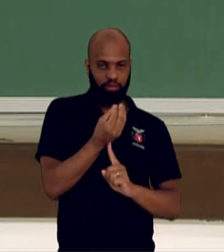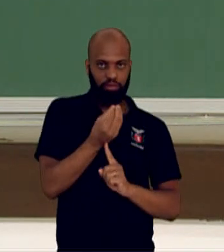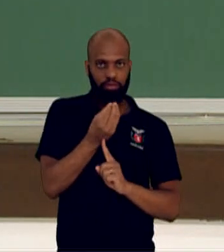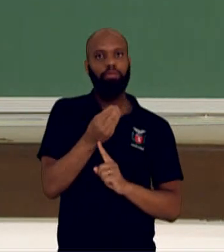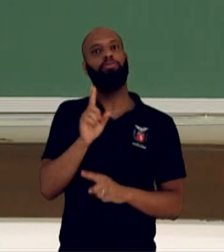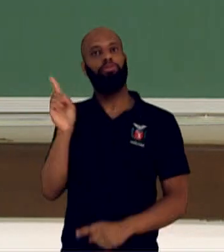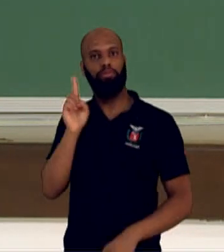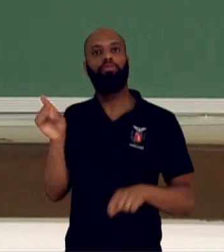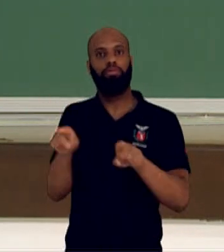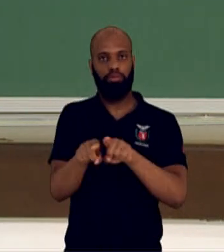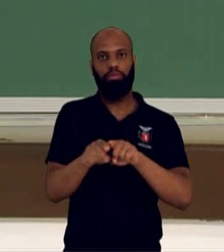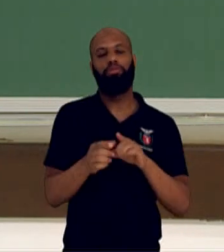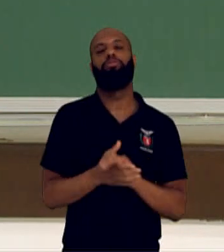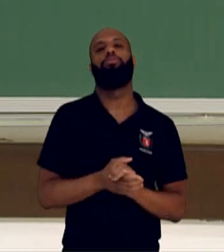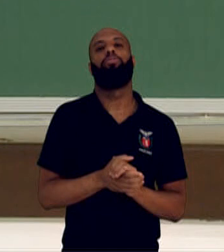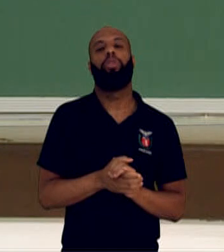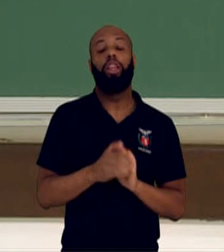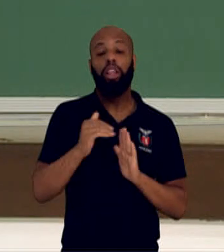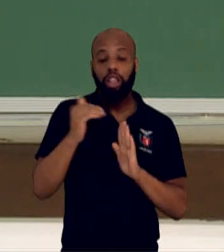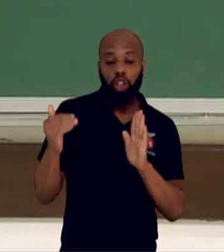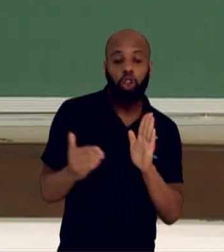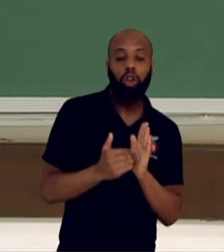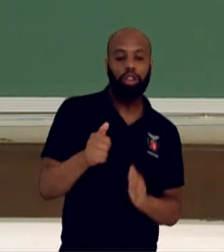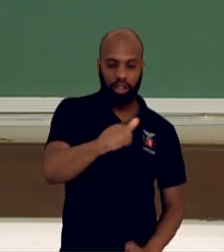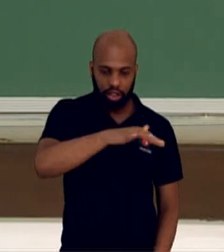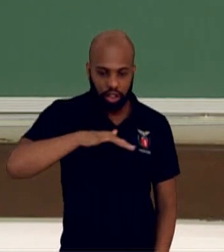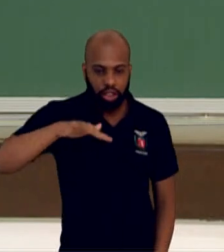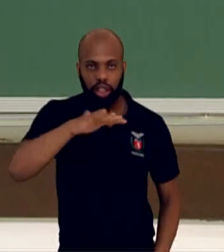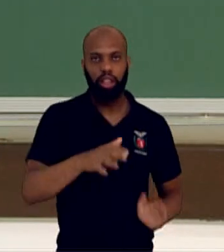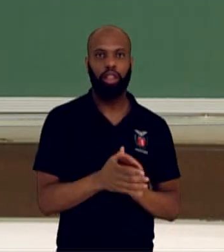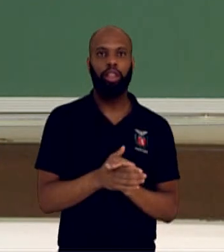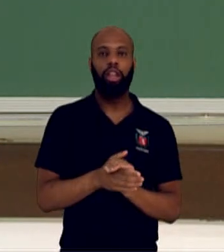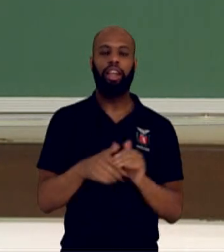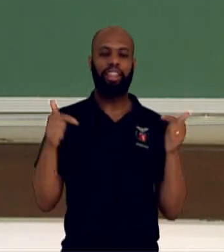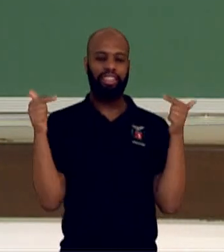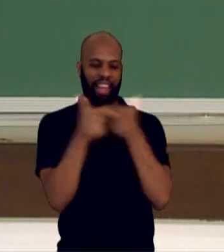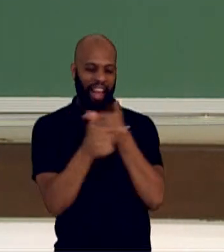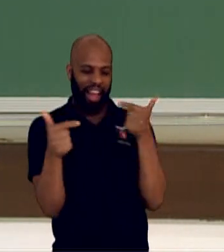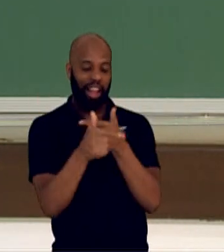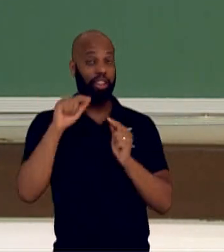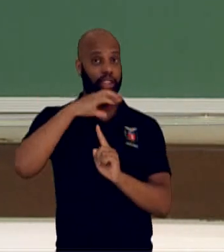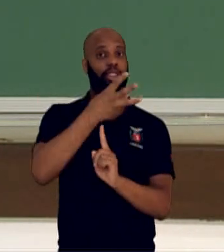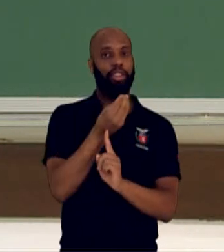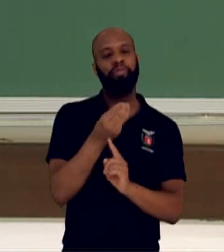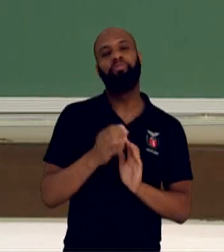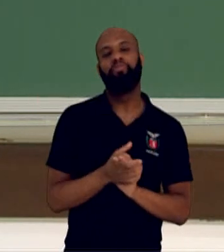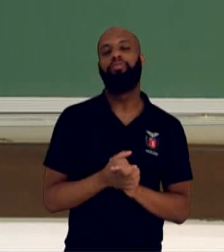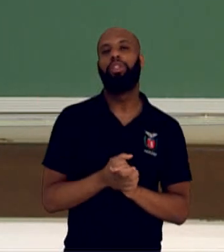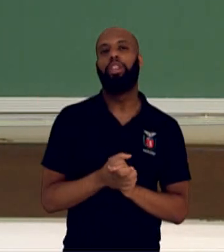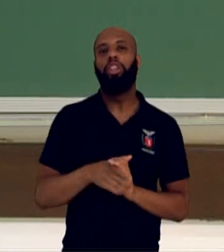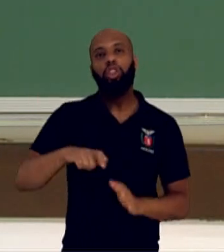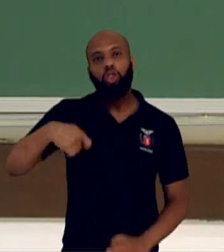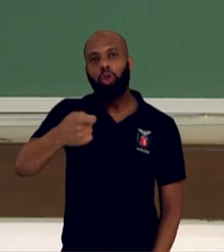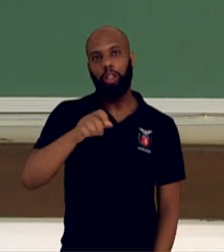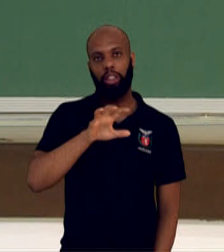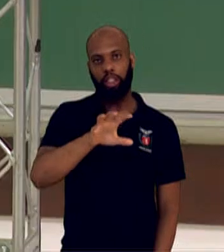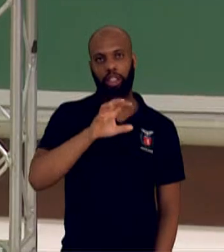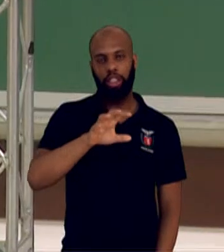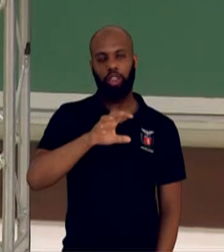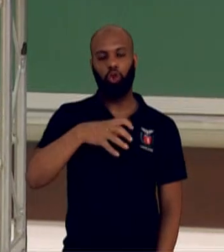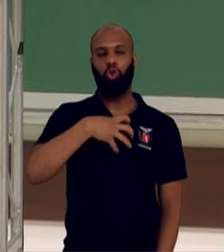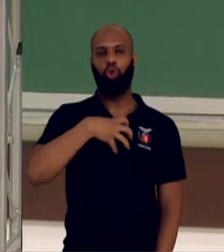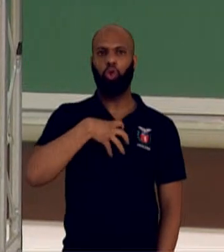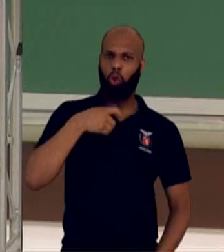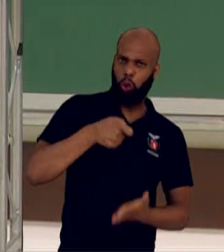também, certo? Em todas as áreas, certo? Então, eles estão satirizando um pouquinho, né, sobre essa arte